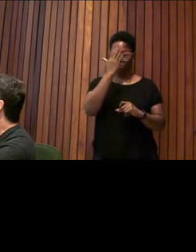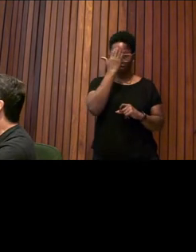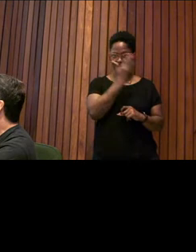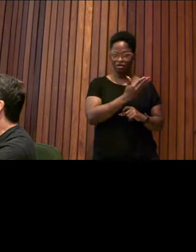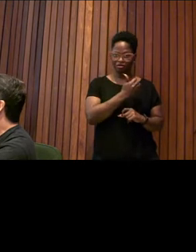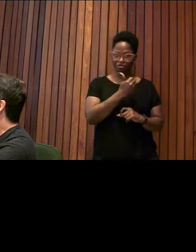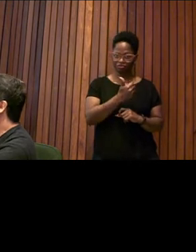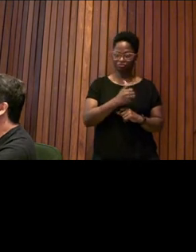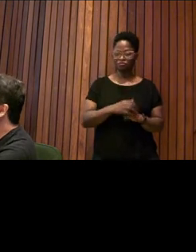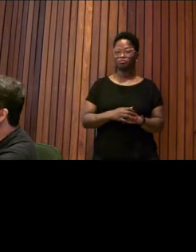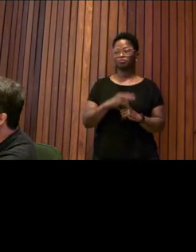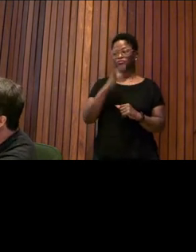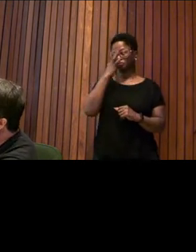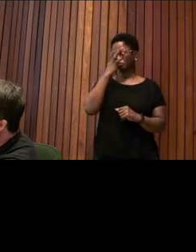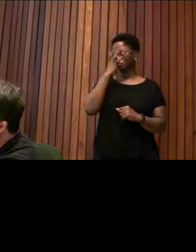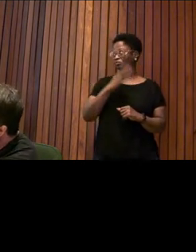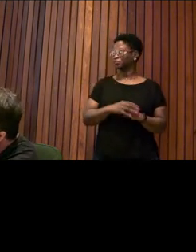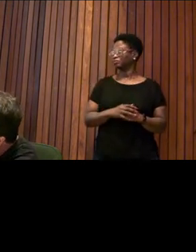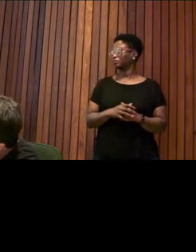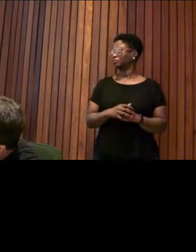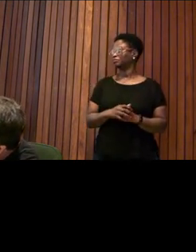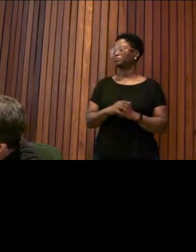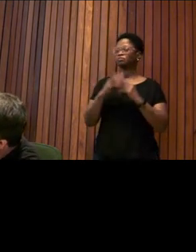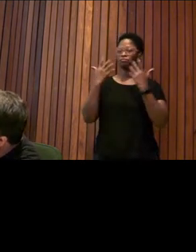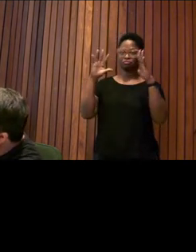tá? Parabéns.